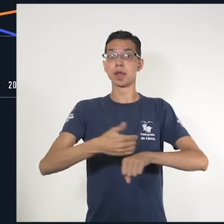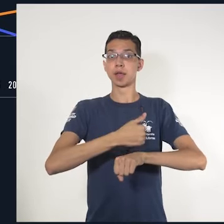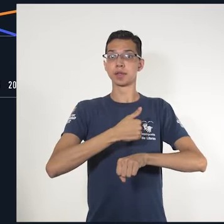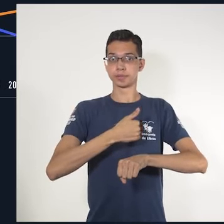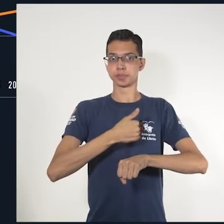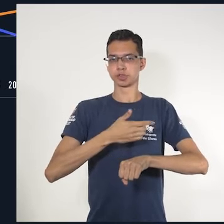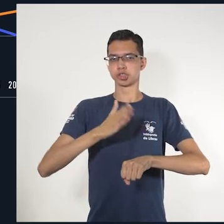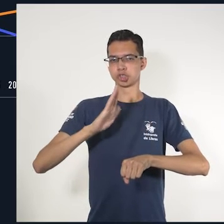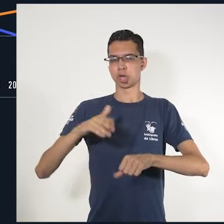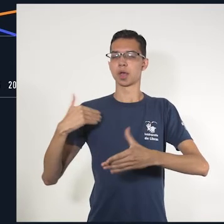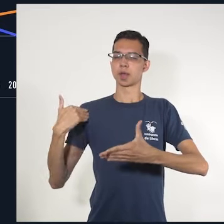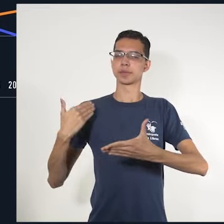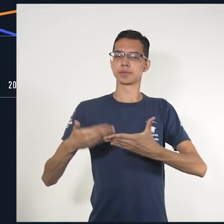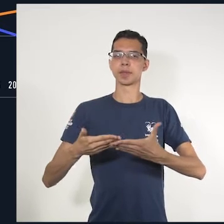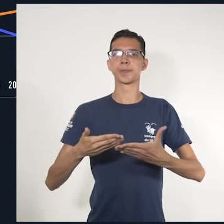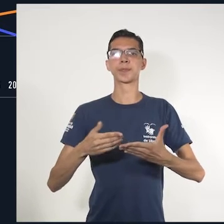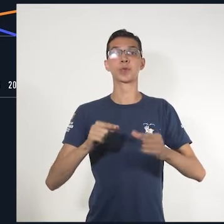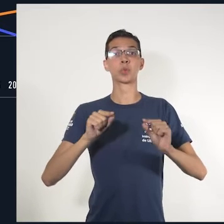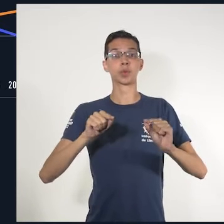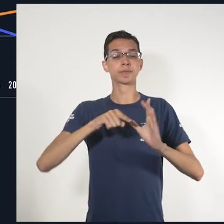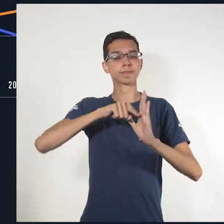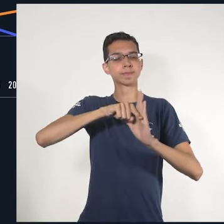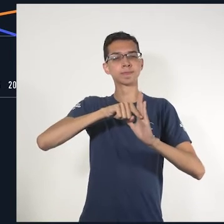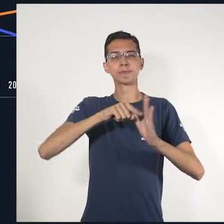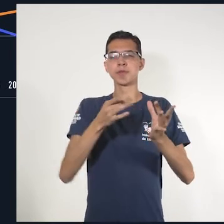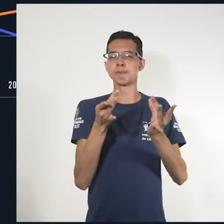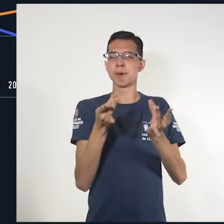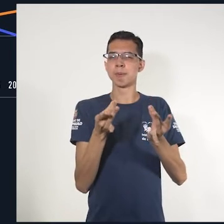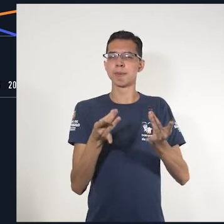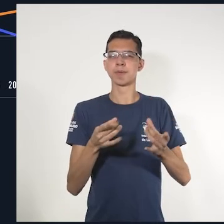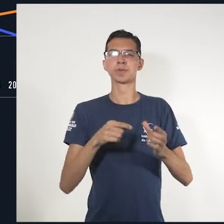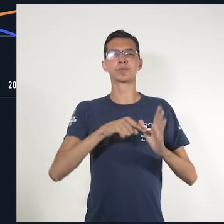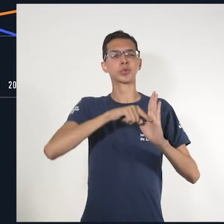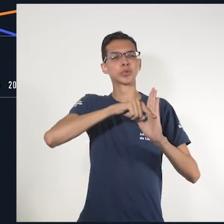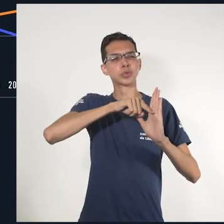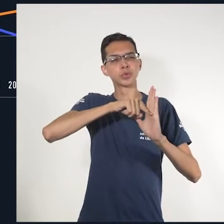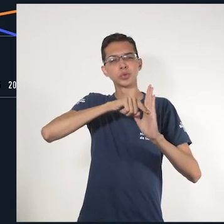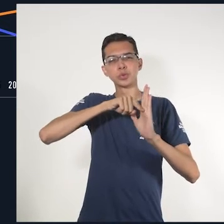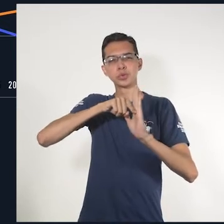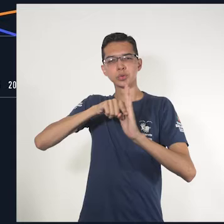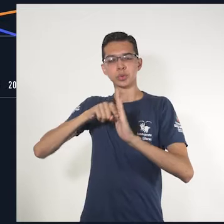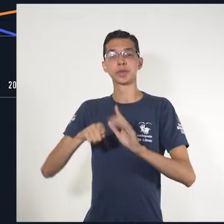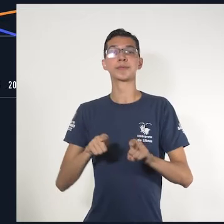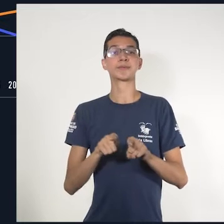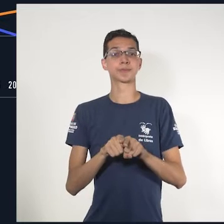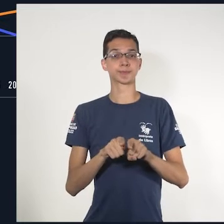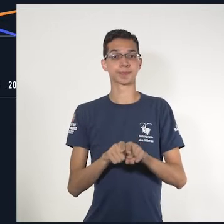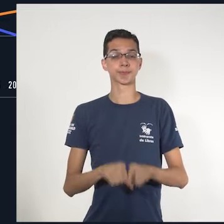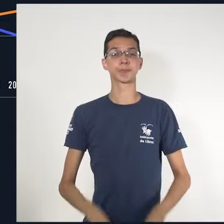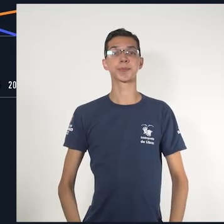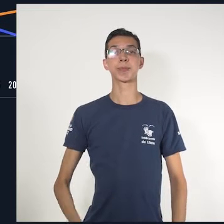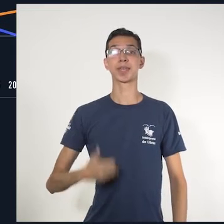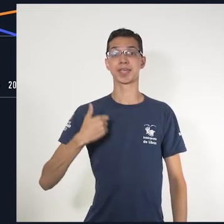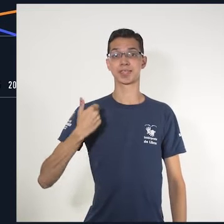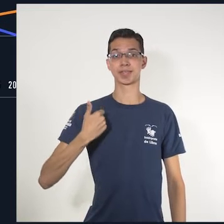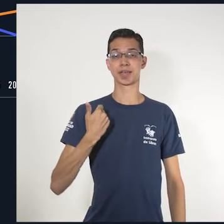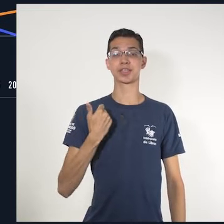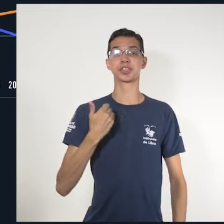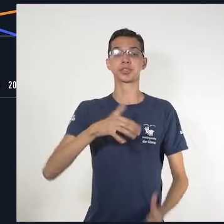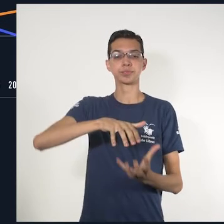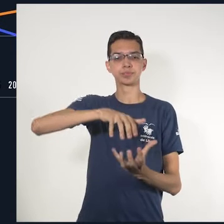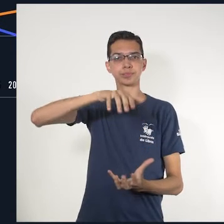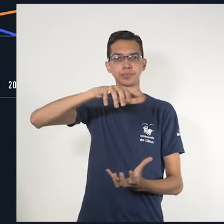feita, a queda de cerca de 50% na relação das taxas de incidência de SRAG em idosos acima de